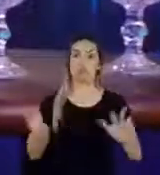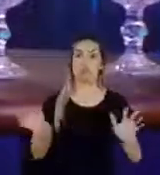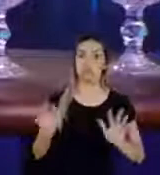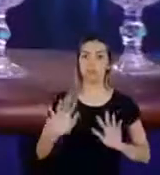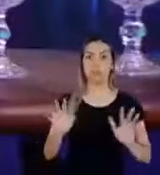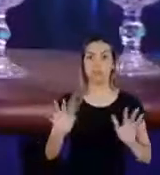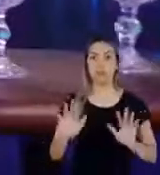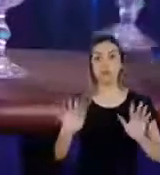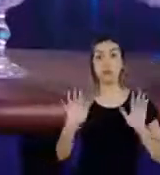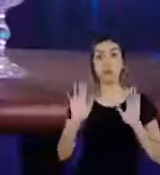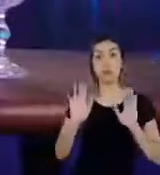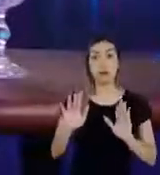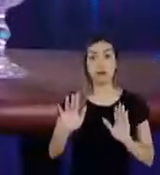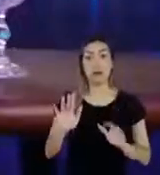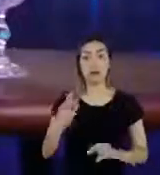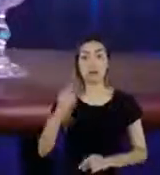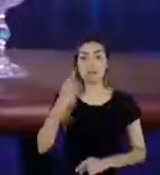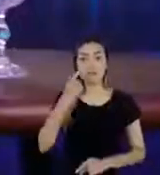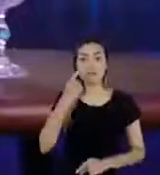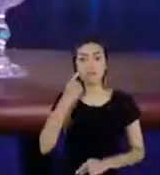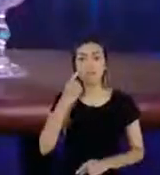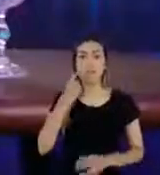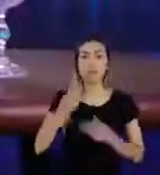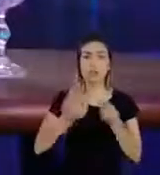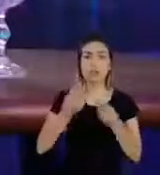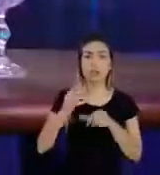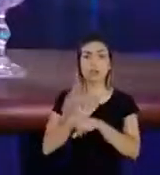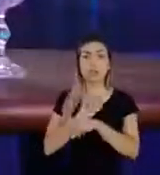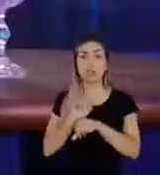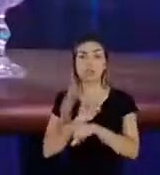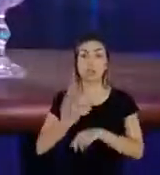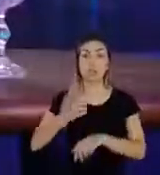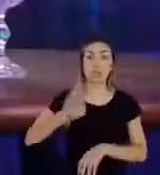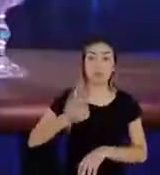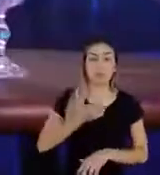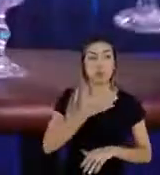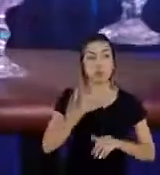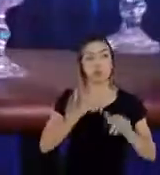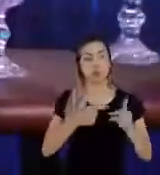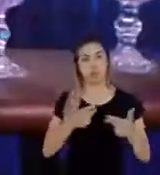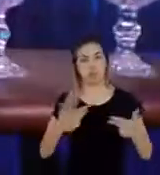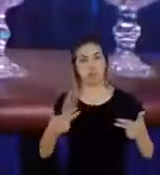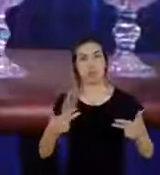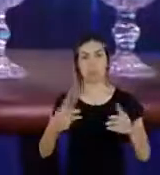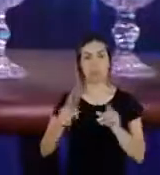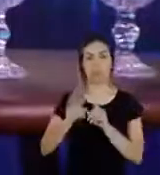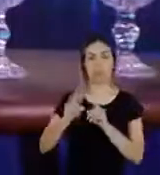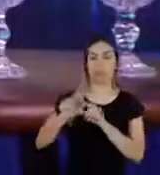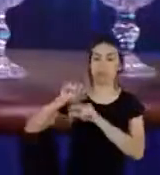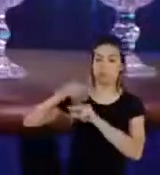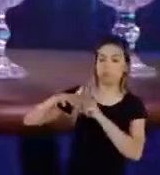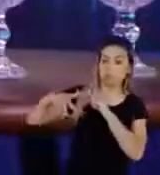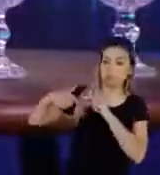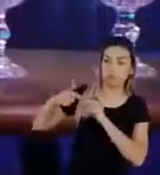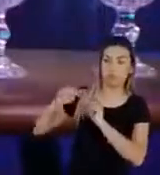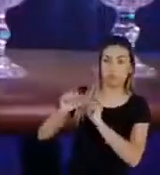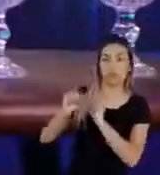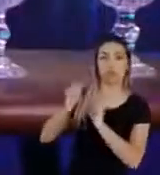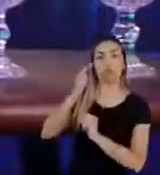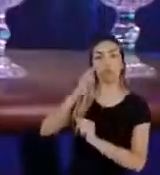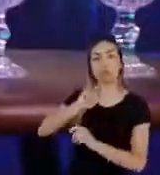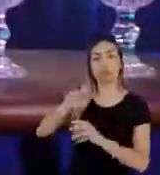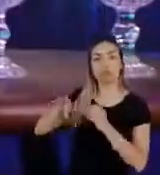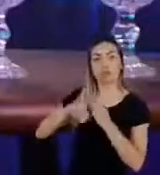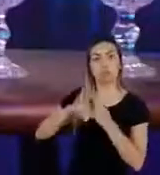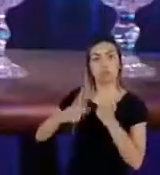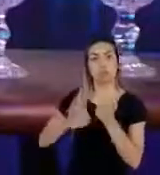agregação de novos elementos, a própria indústria tem uma maior participação e as startups também,